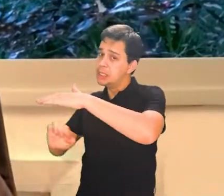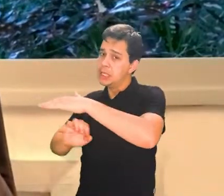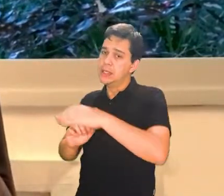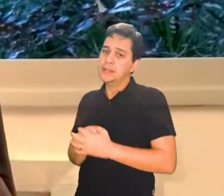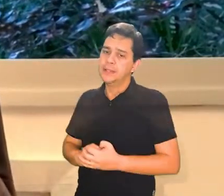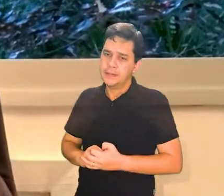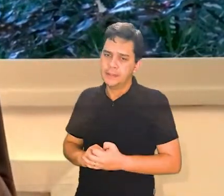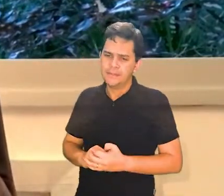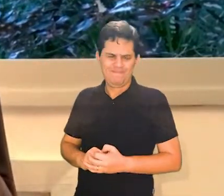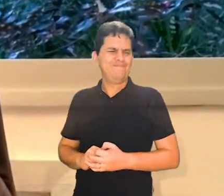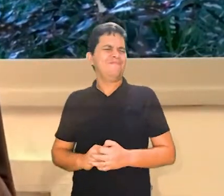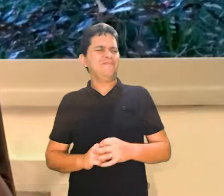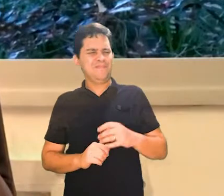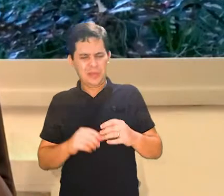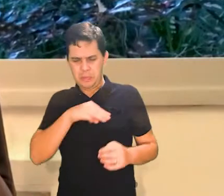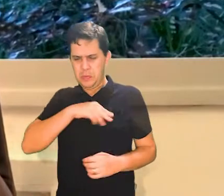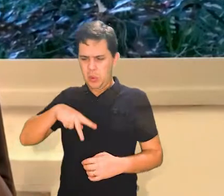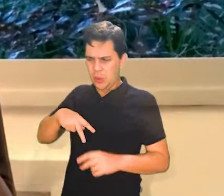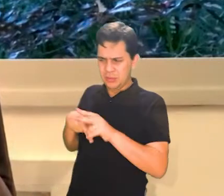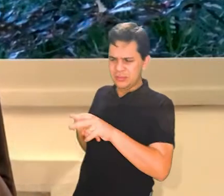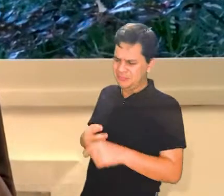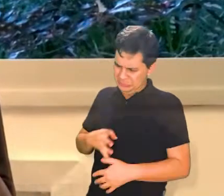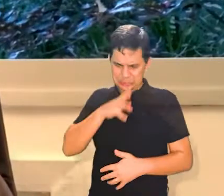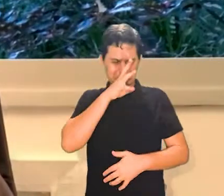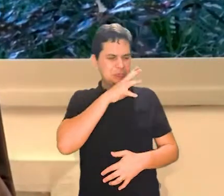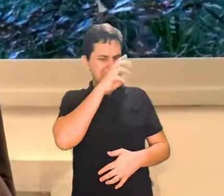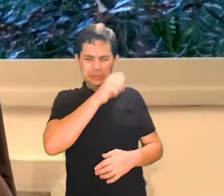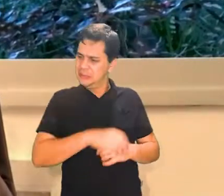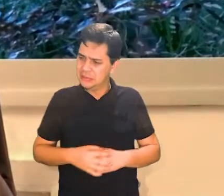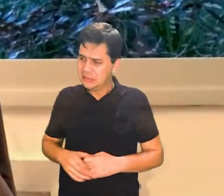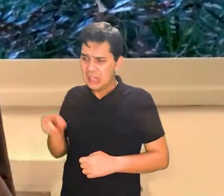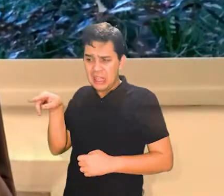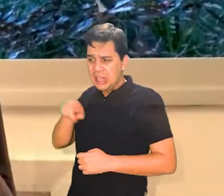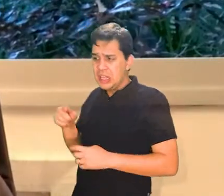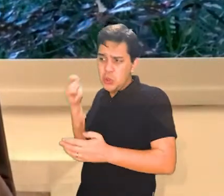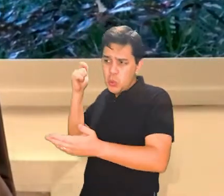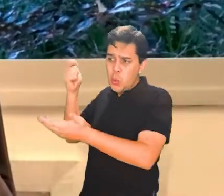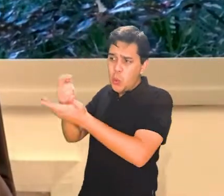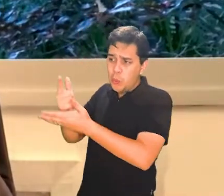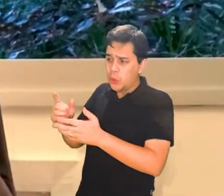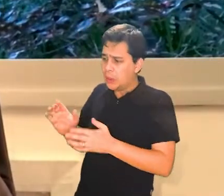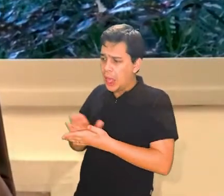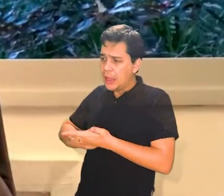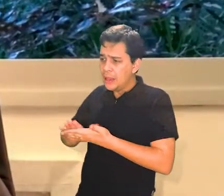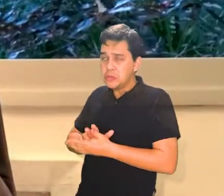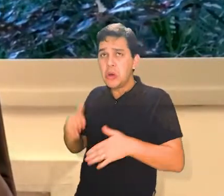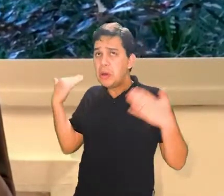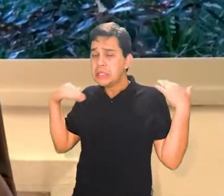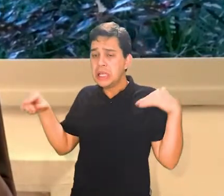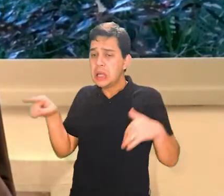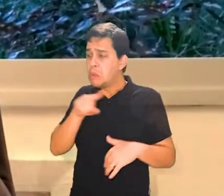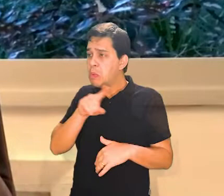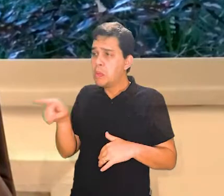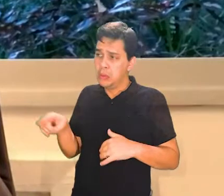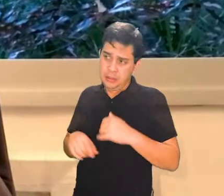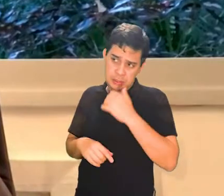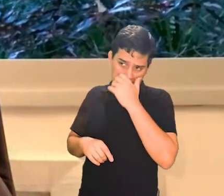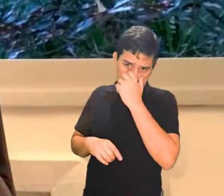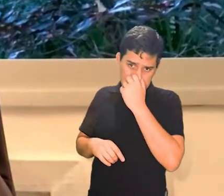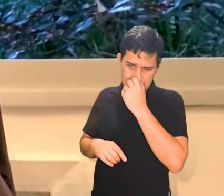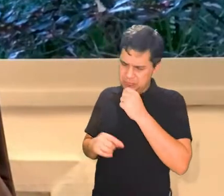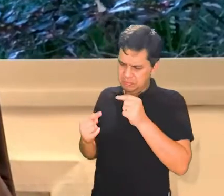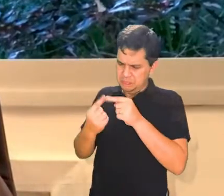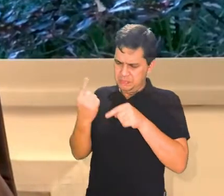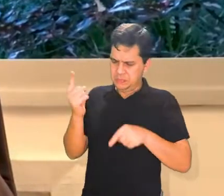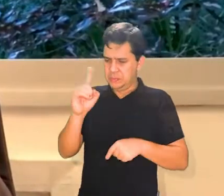coisa completamente absurda, já que de uma só vez dava a chance da empresa se locupletar